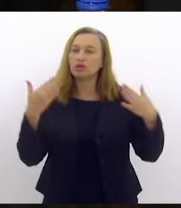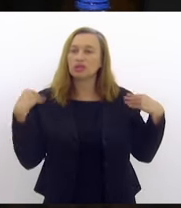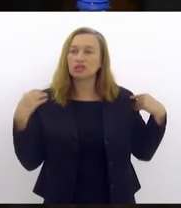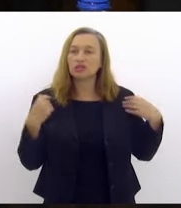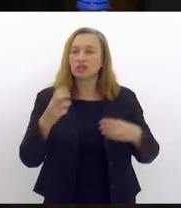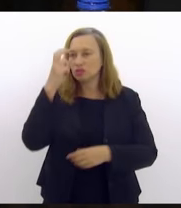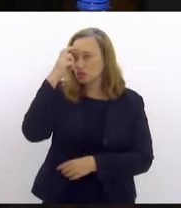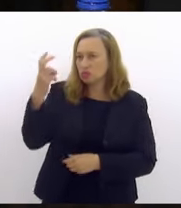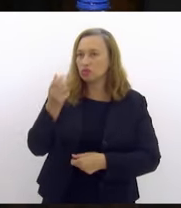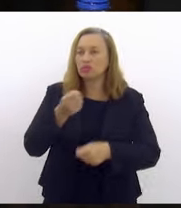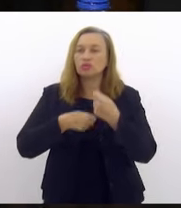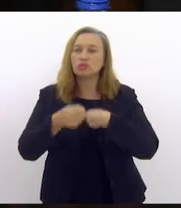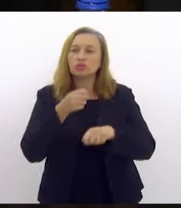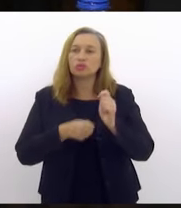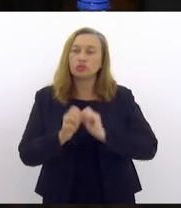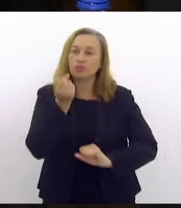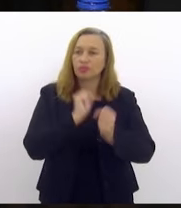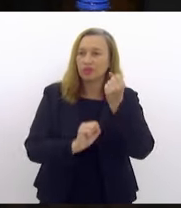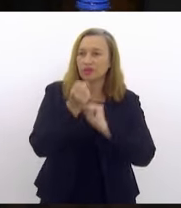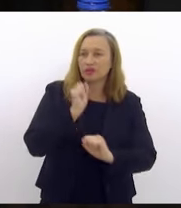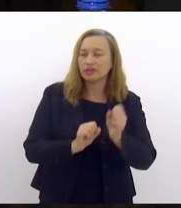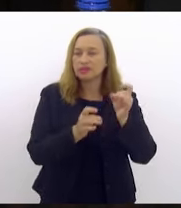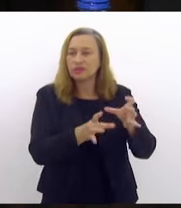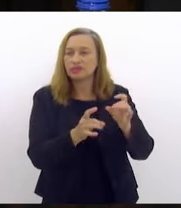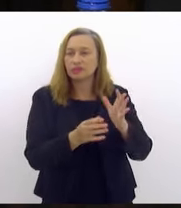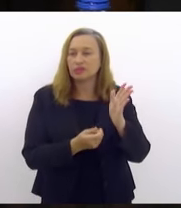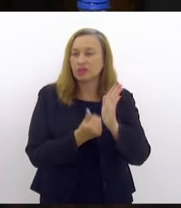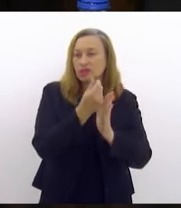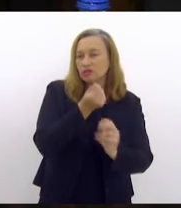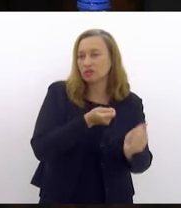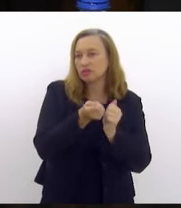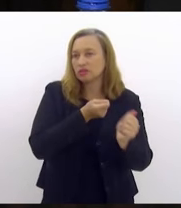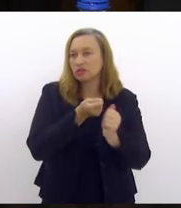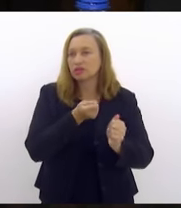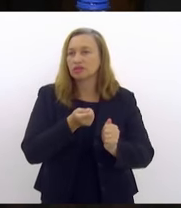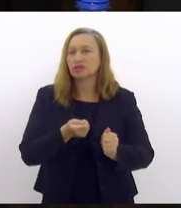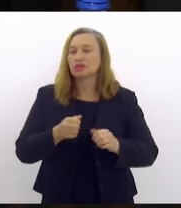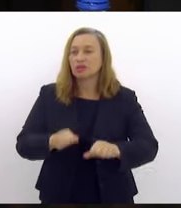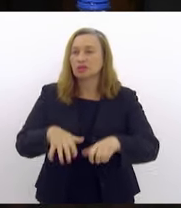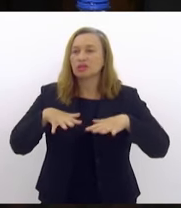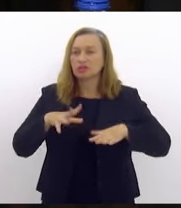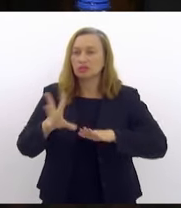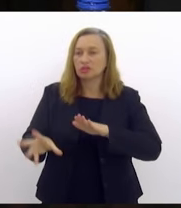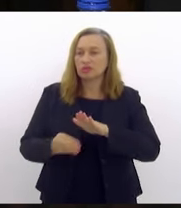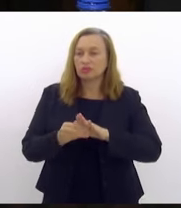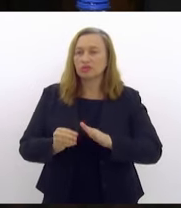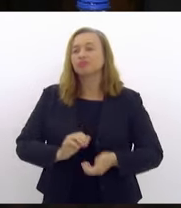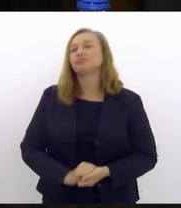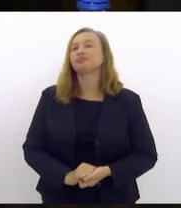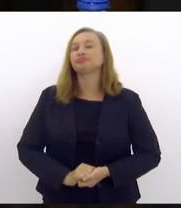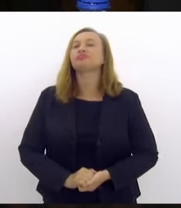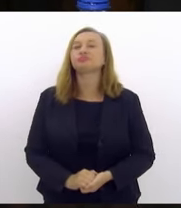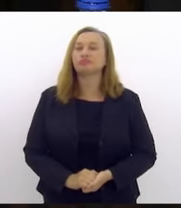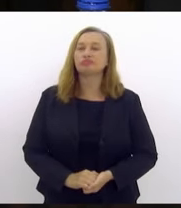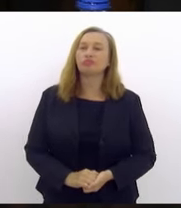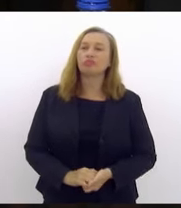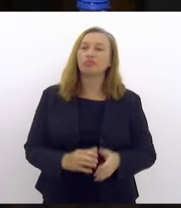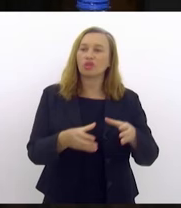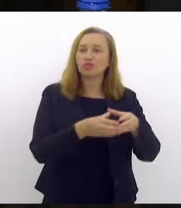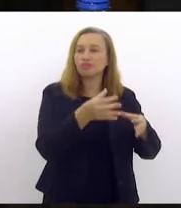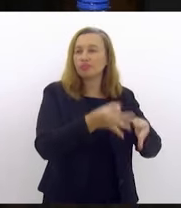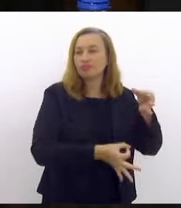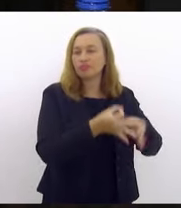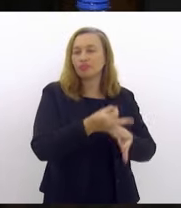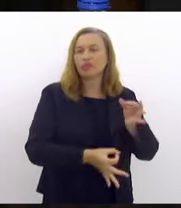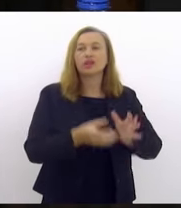cultura, economia, indústria e comércio, orçamento, finanças, caseação financeira e controle, as emendas de plenário. Para emitir parecer pela Comissão de Constituição